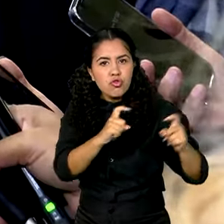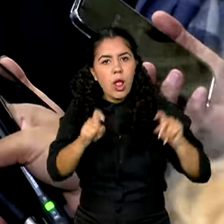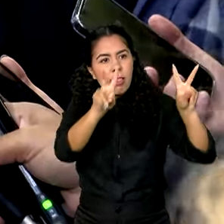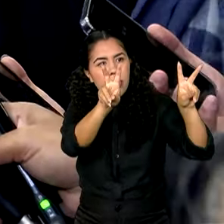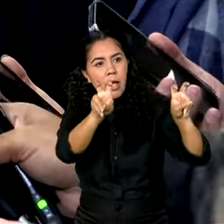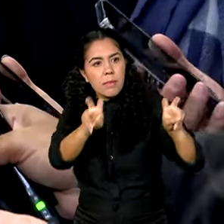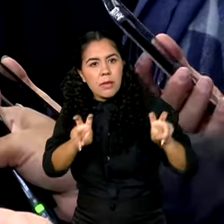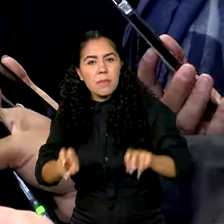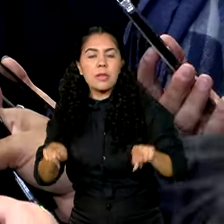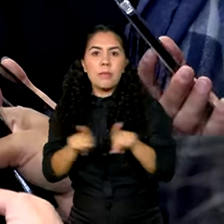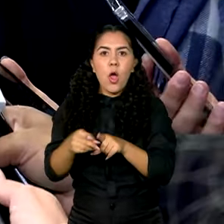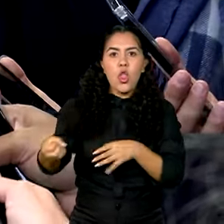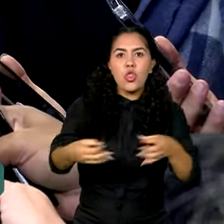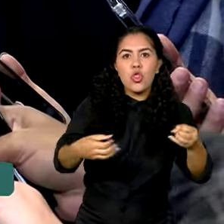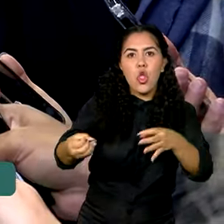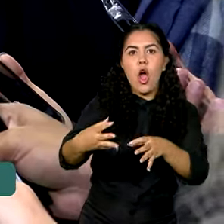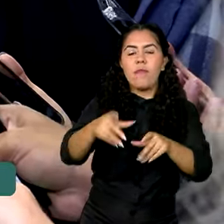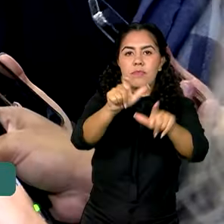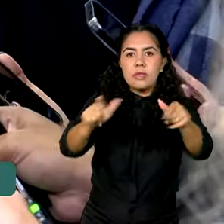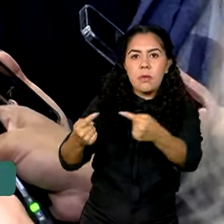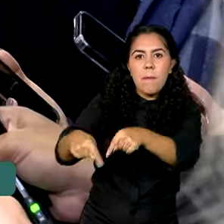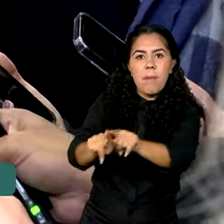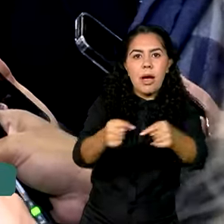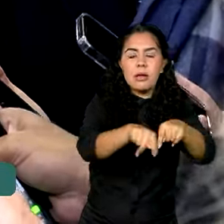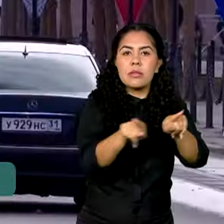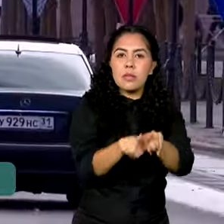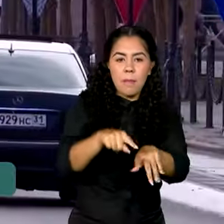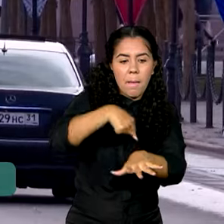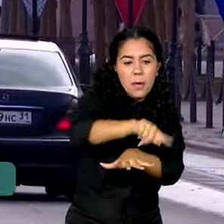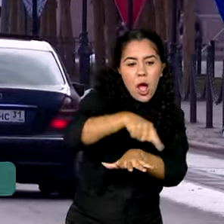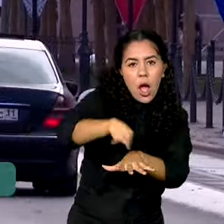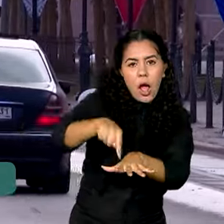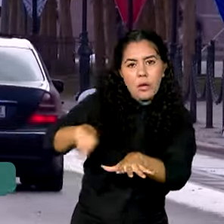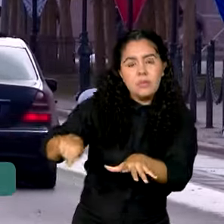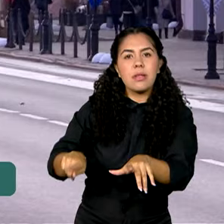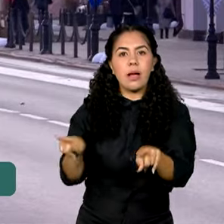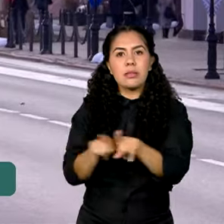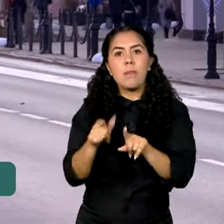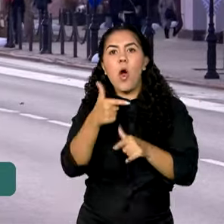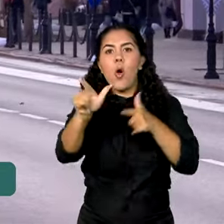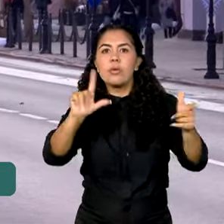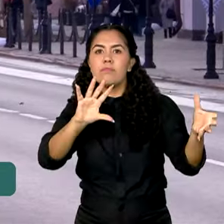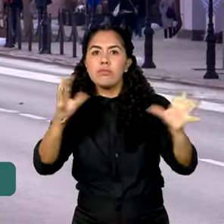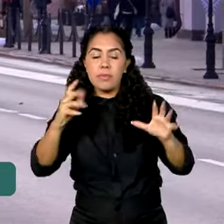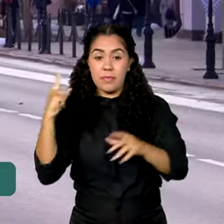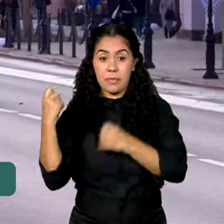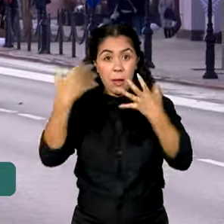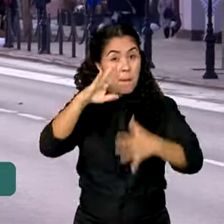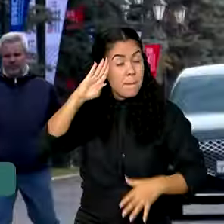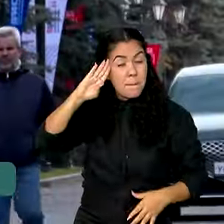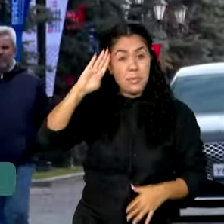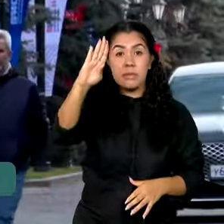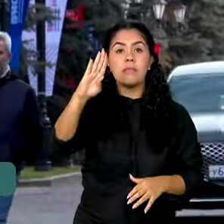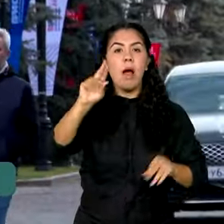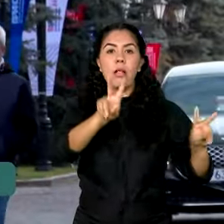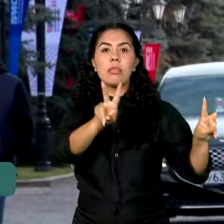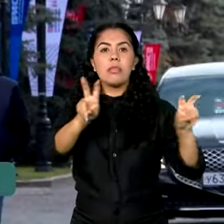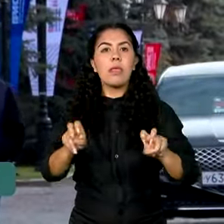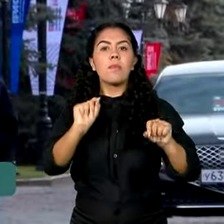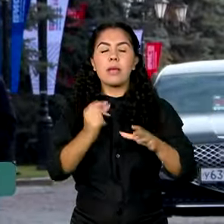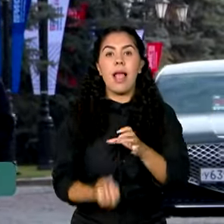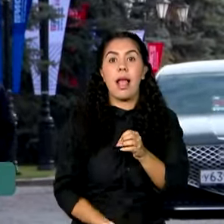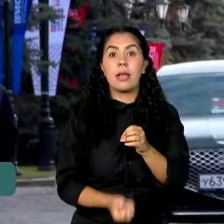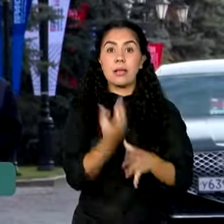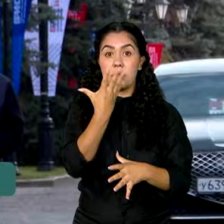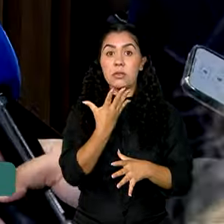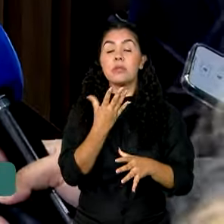novos parceiros, as modalidades, os tempos, então é isso. O principal tema da reunião de Kazan é a criação da categoria de